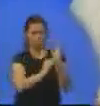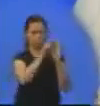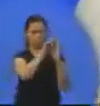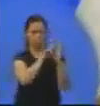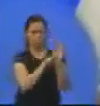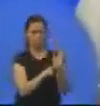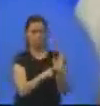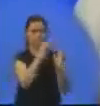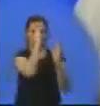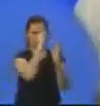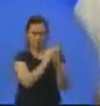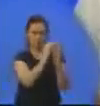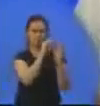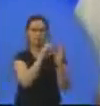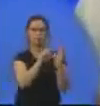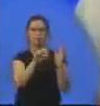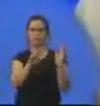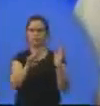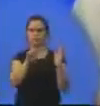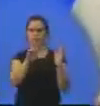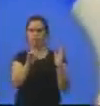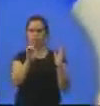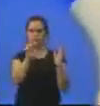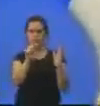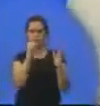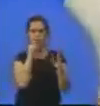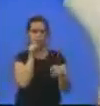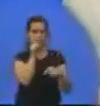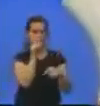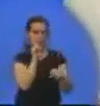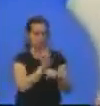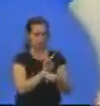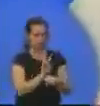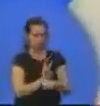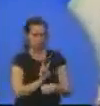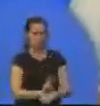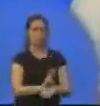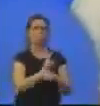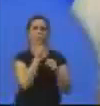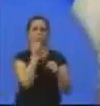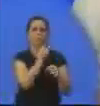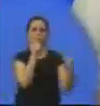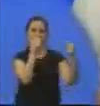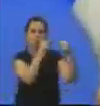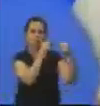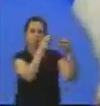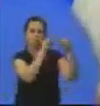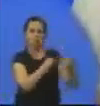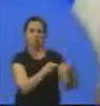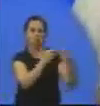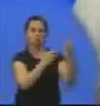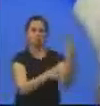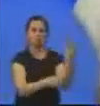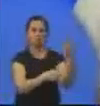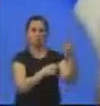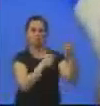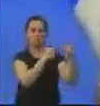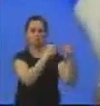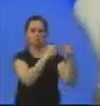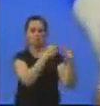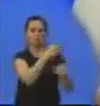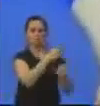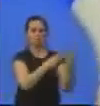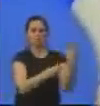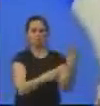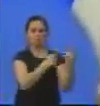quociente e vou encontrar a derivada. Você vai fazer com cuidado para ver se confere com a que eu fiz aqui. 3 sobre x mais 2 ao